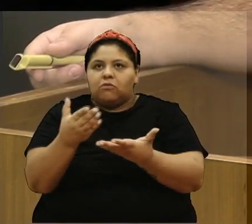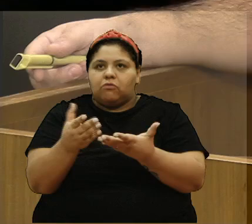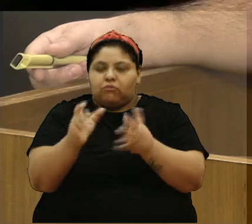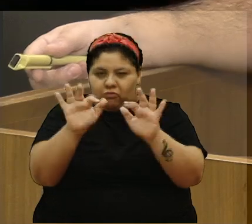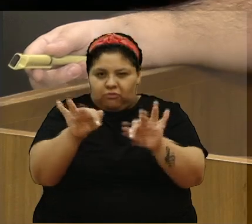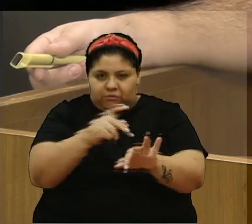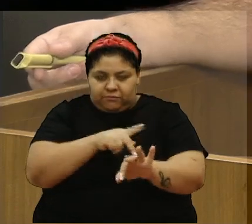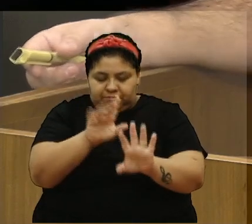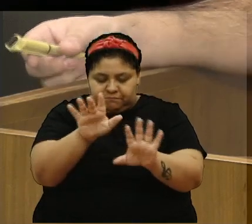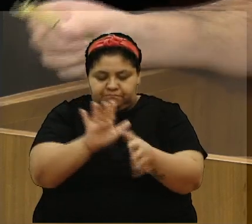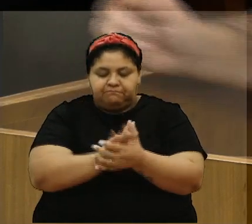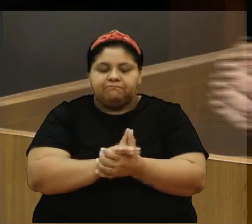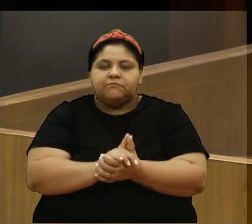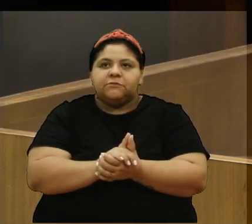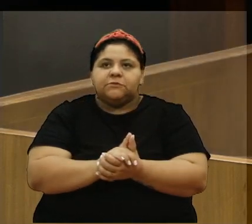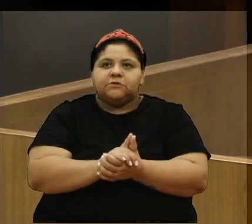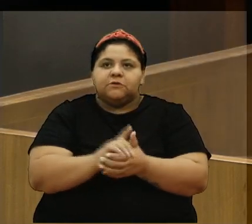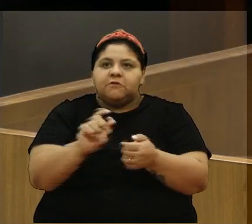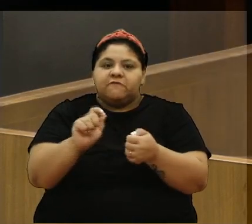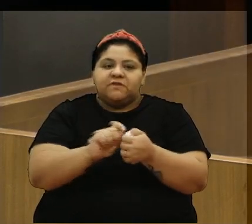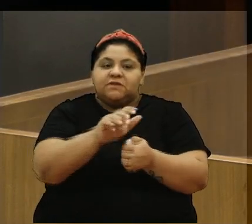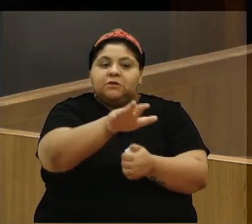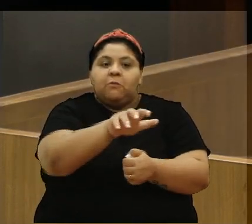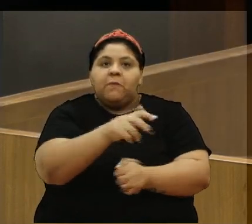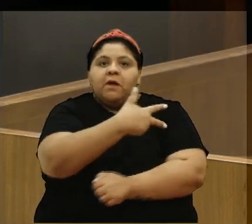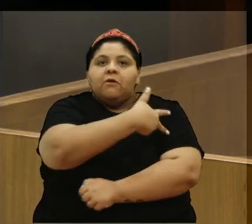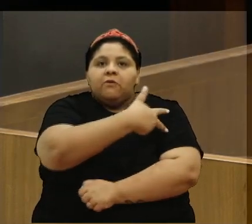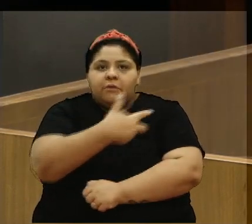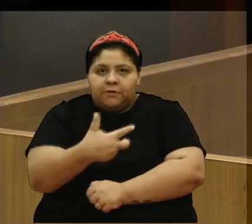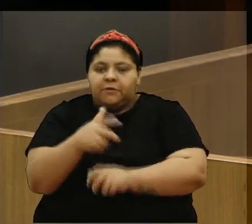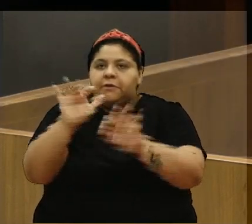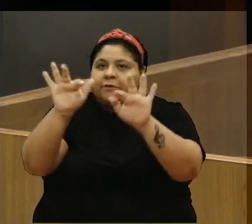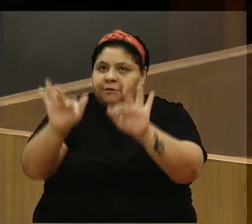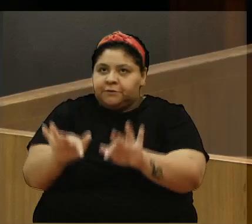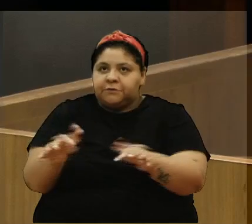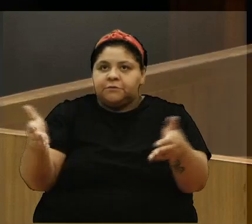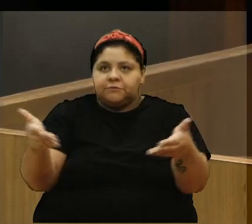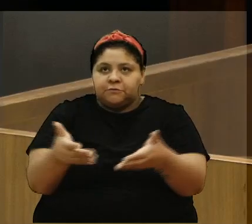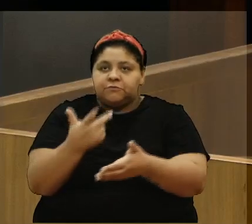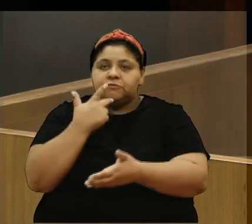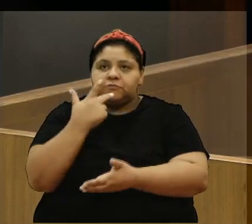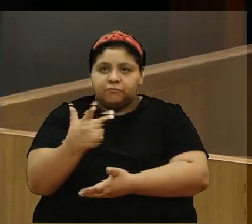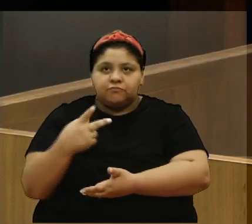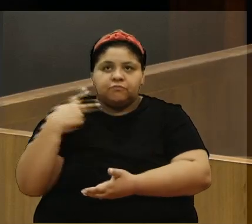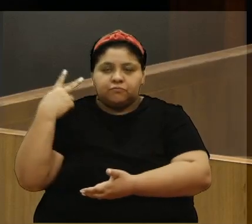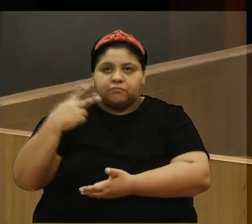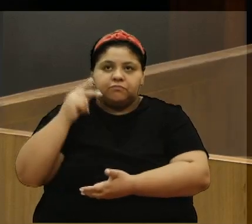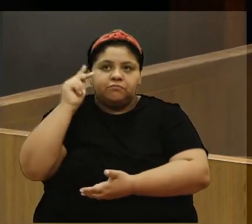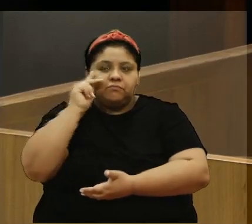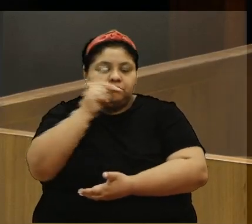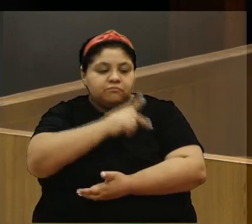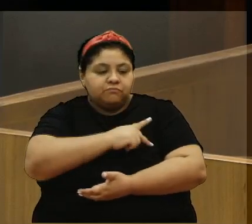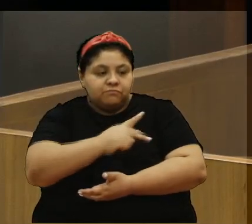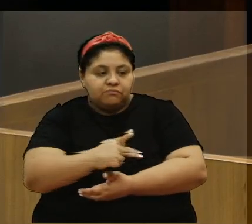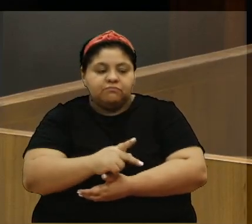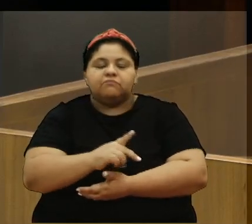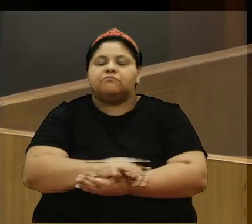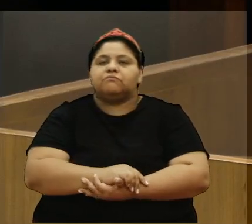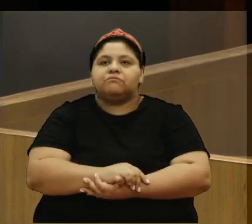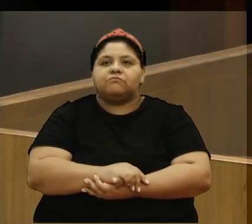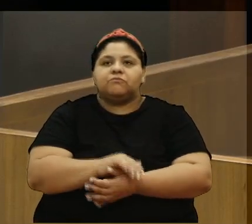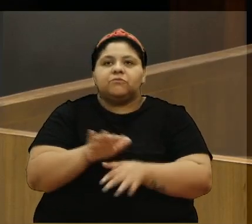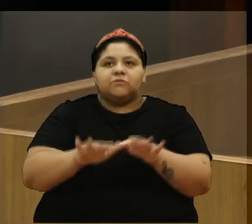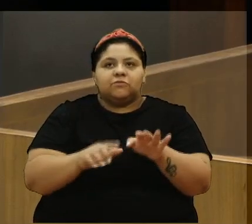presidente, fazendo e não busca o exame. E para concluir agora e dizer, vereador Cláudio, presidente, realmente,